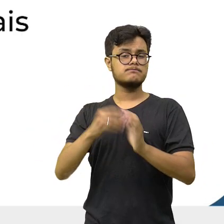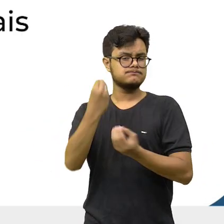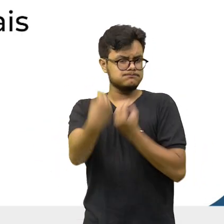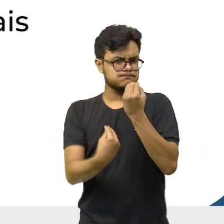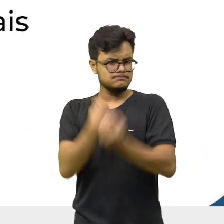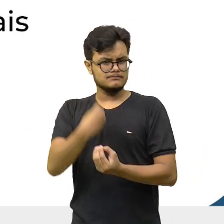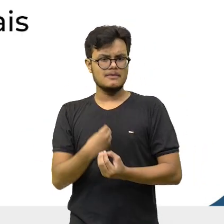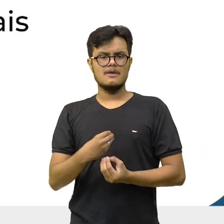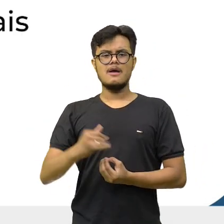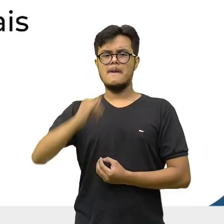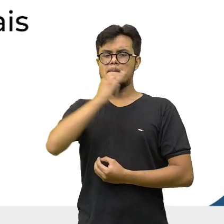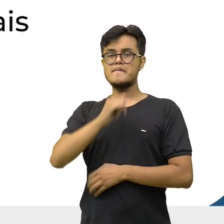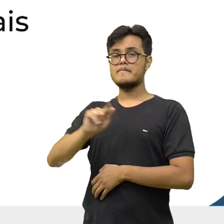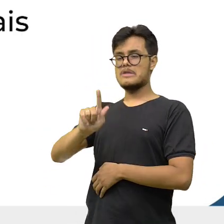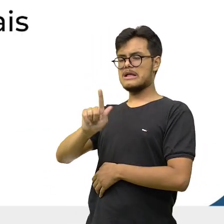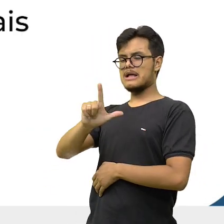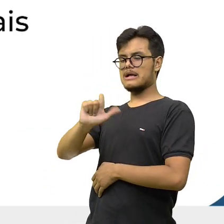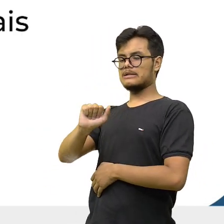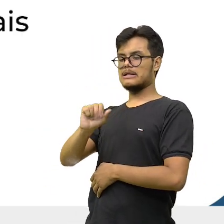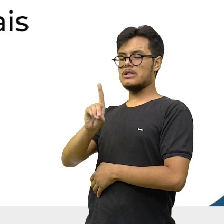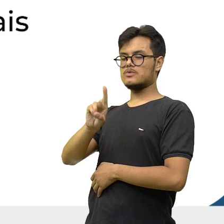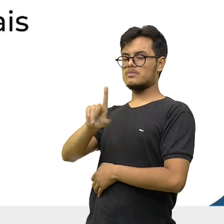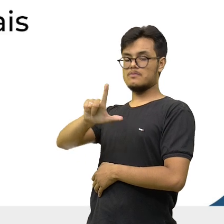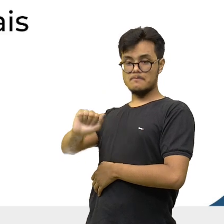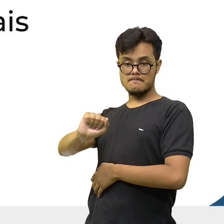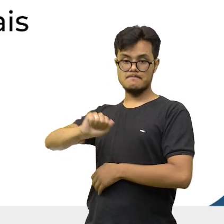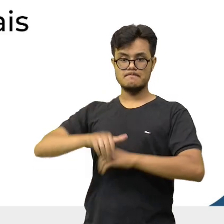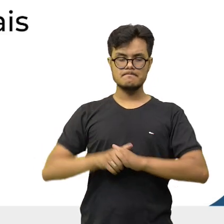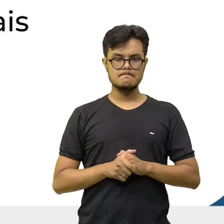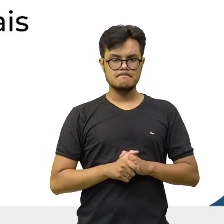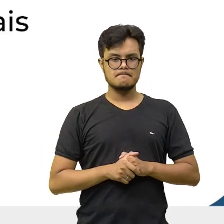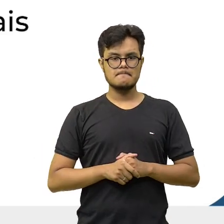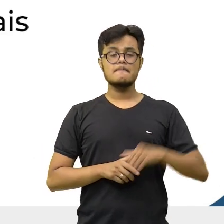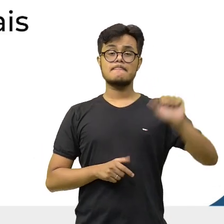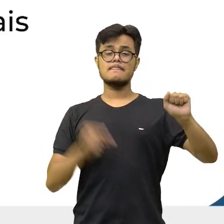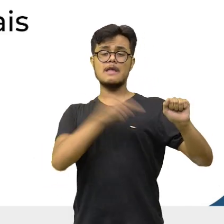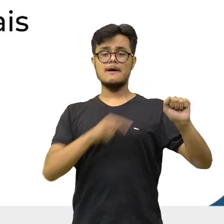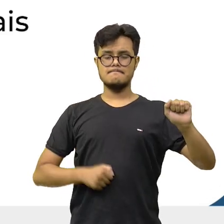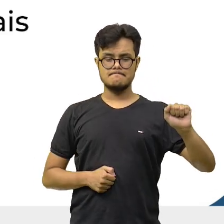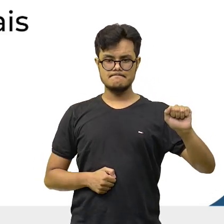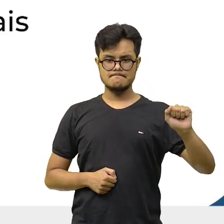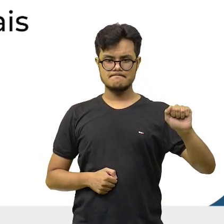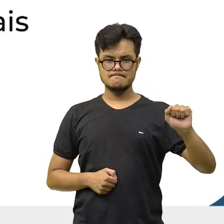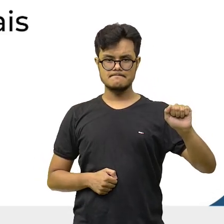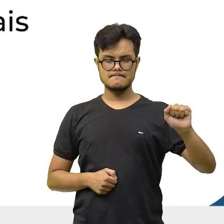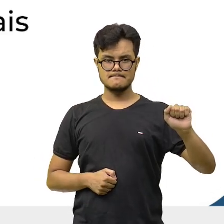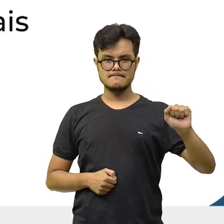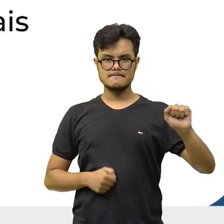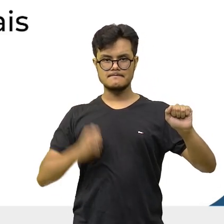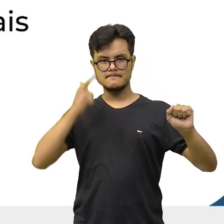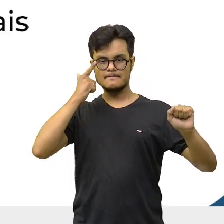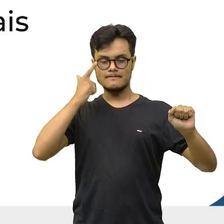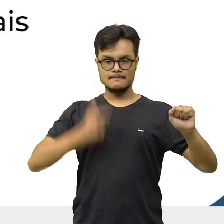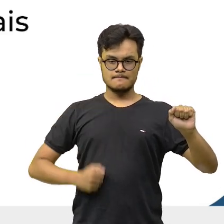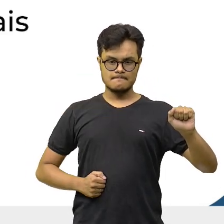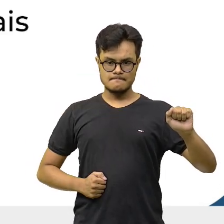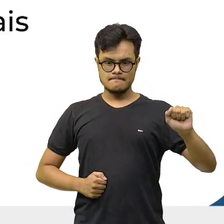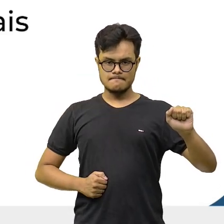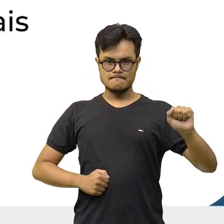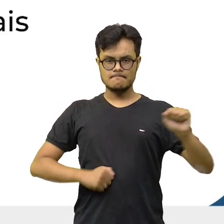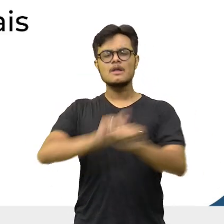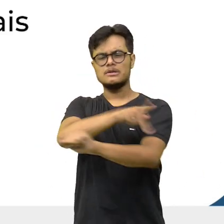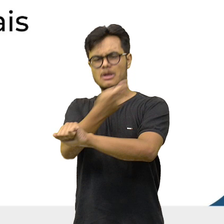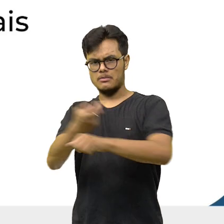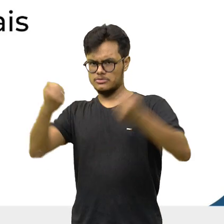como glândula. Letra A, é uma glândula digestiva com produção de enzimas gástricas e entéricas. A gente acabou